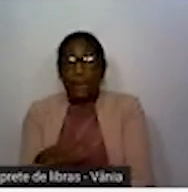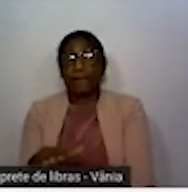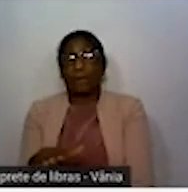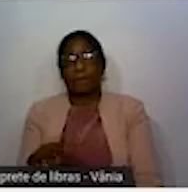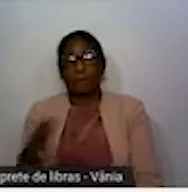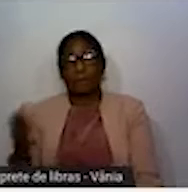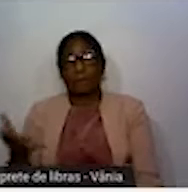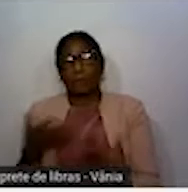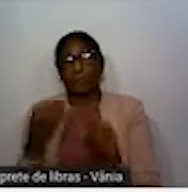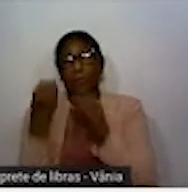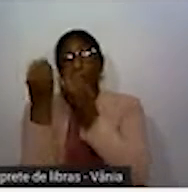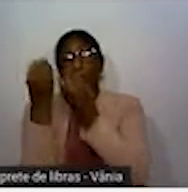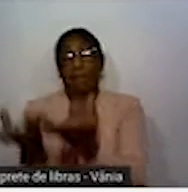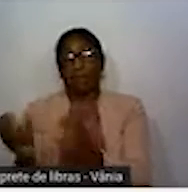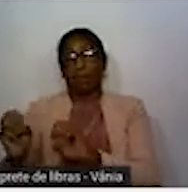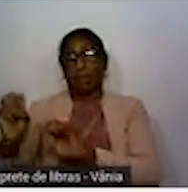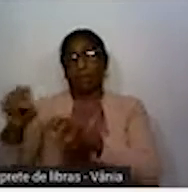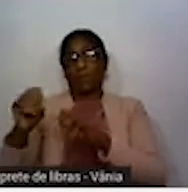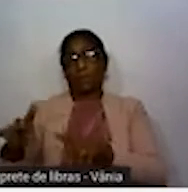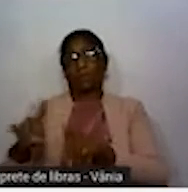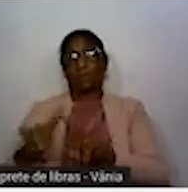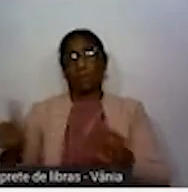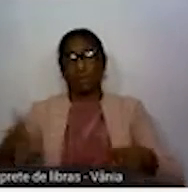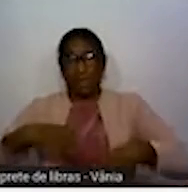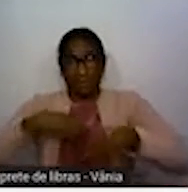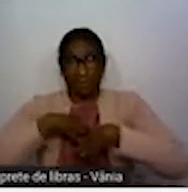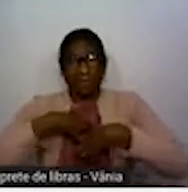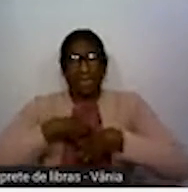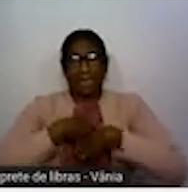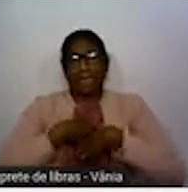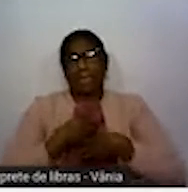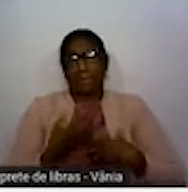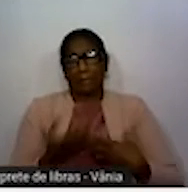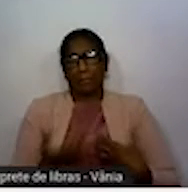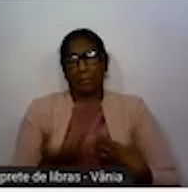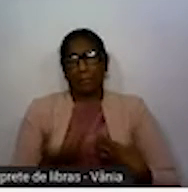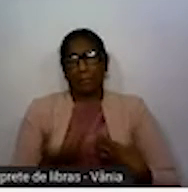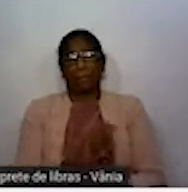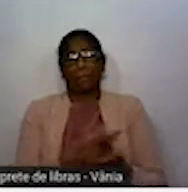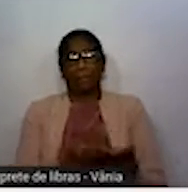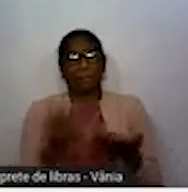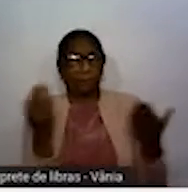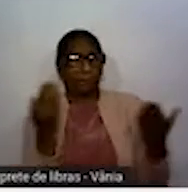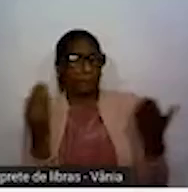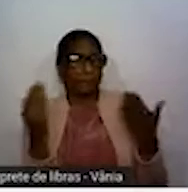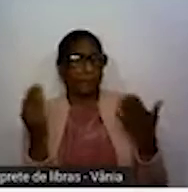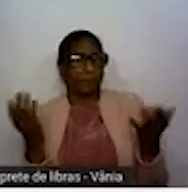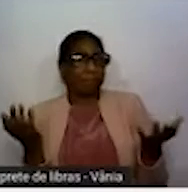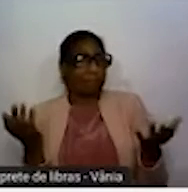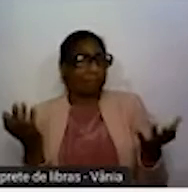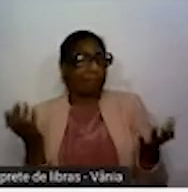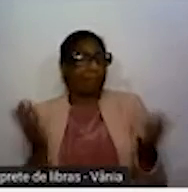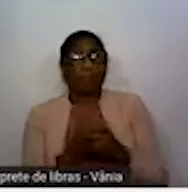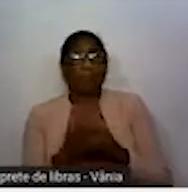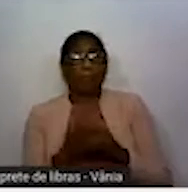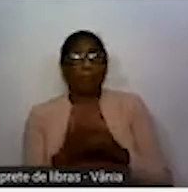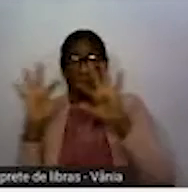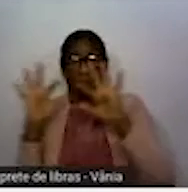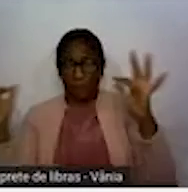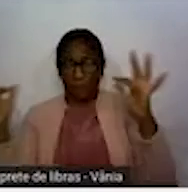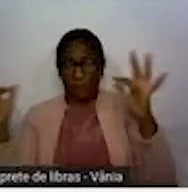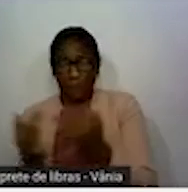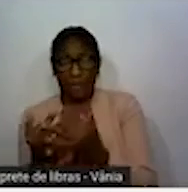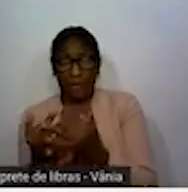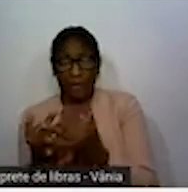elas estão sendo afetadas e por isso analisando a questão econômica sob pais e mães aqui igual a as